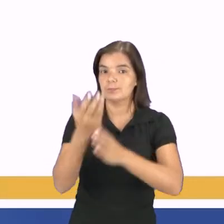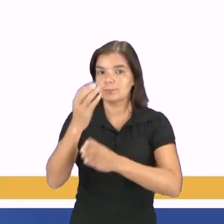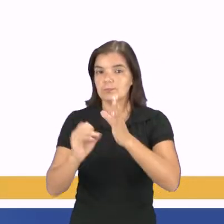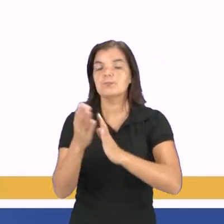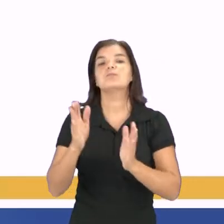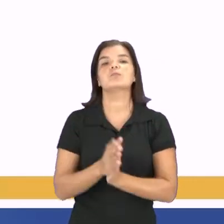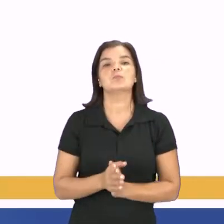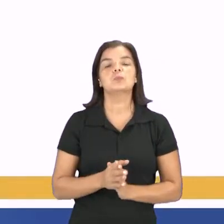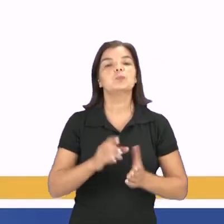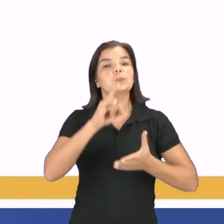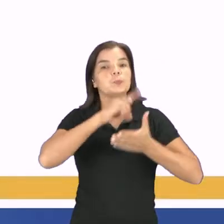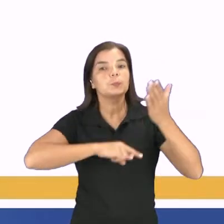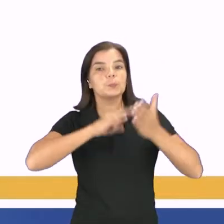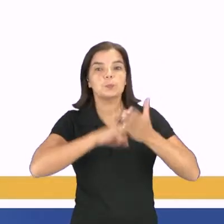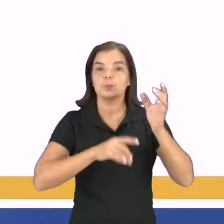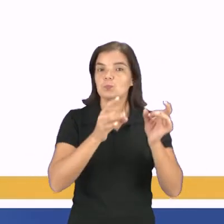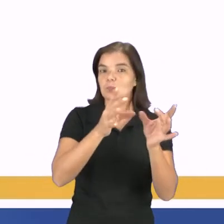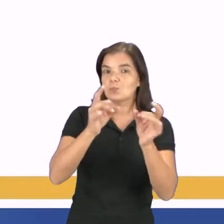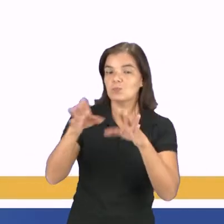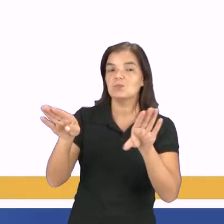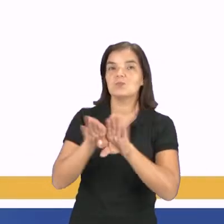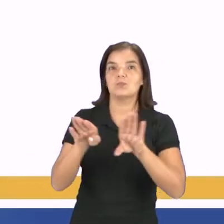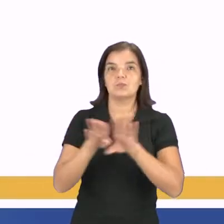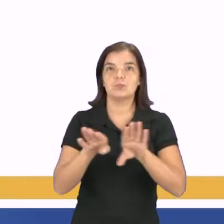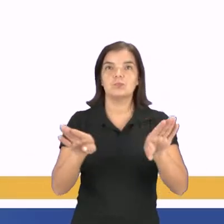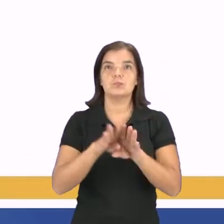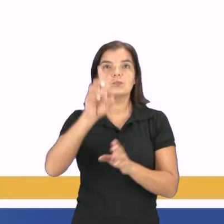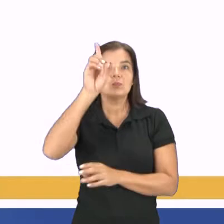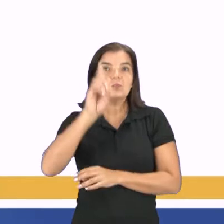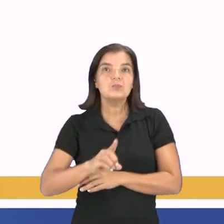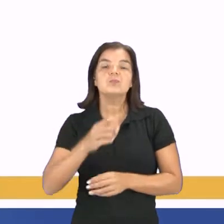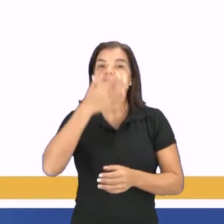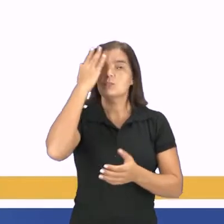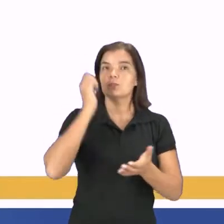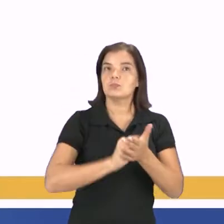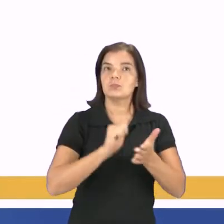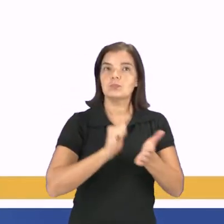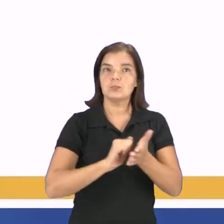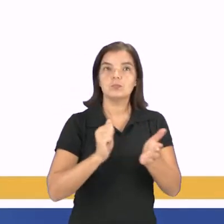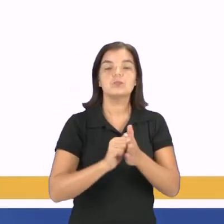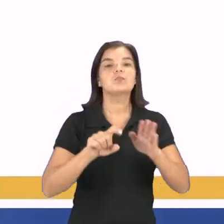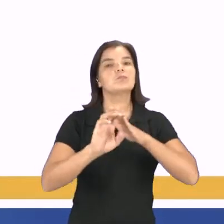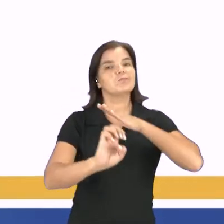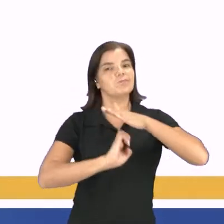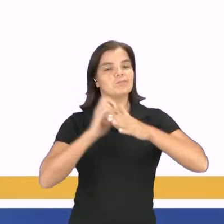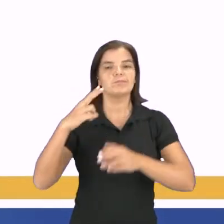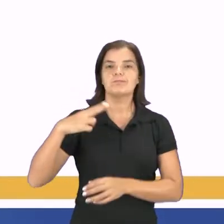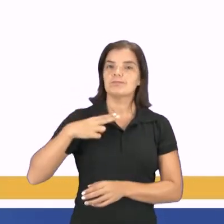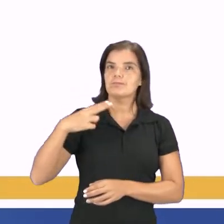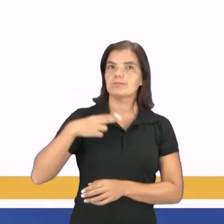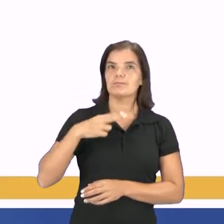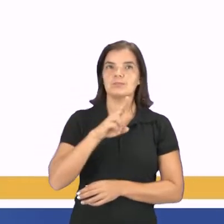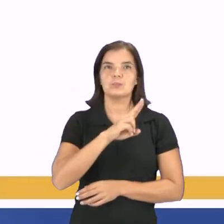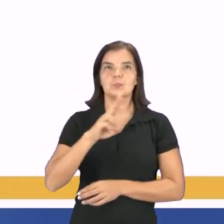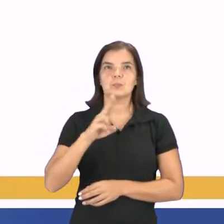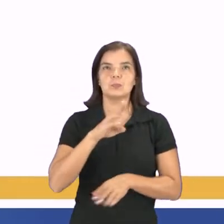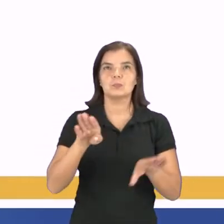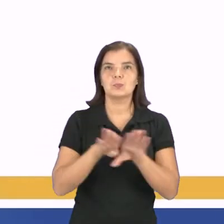dos contratos de comercialização, royalties e direitos autorais, além dos empresários particulares e os